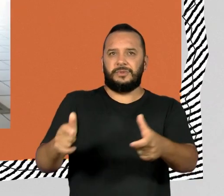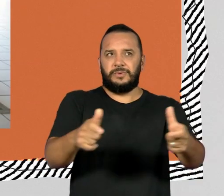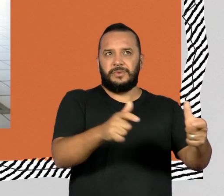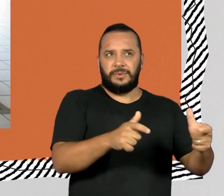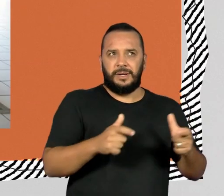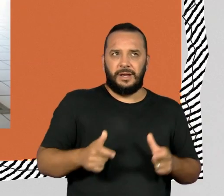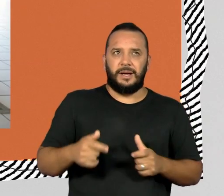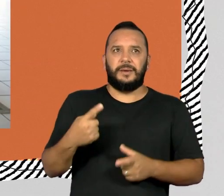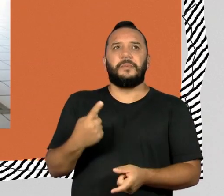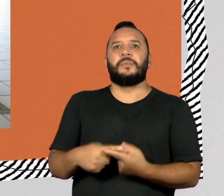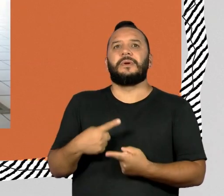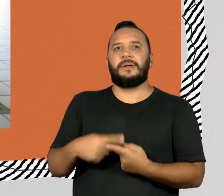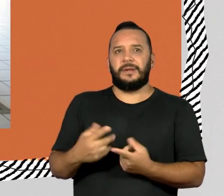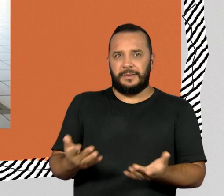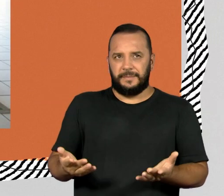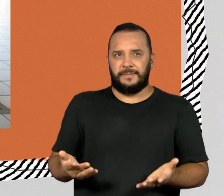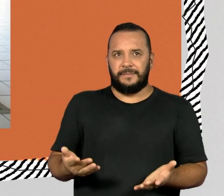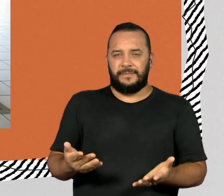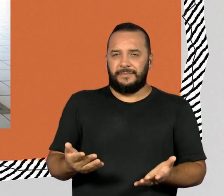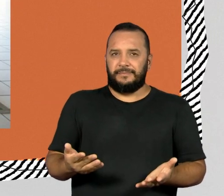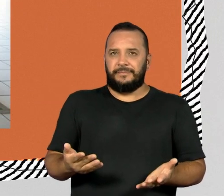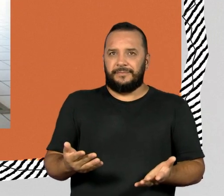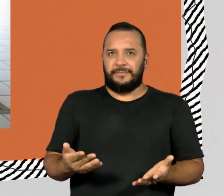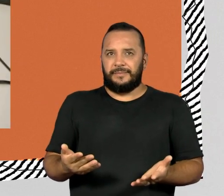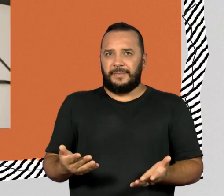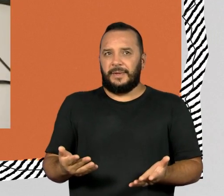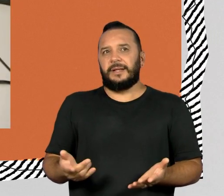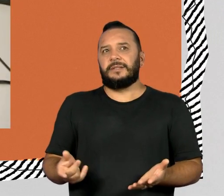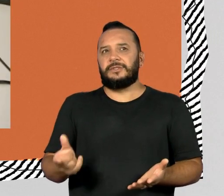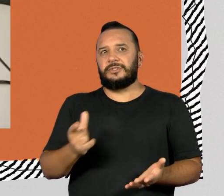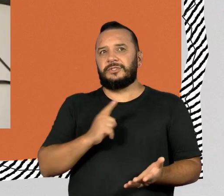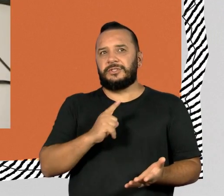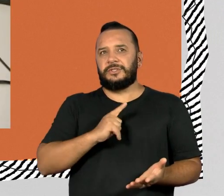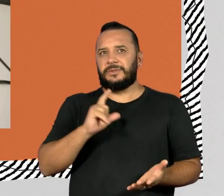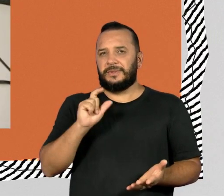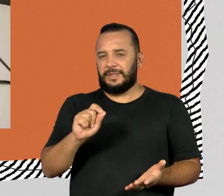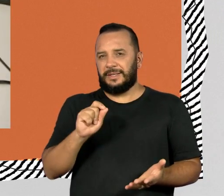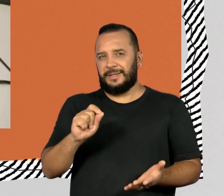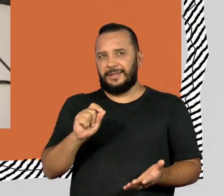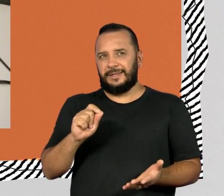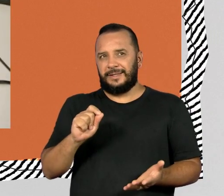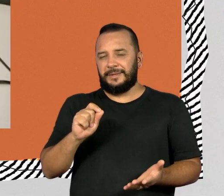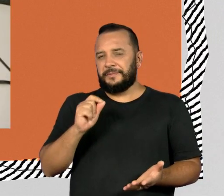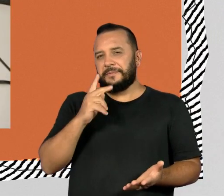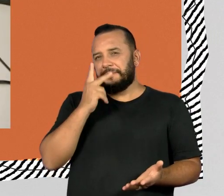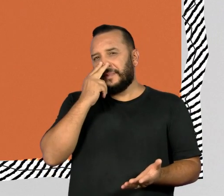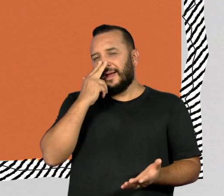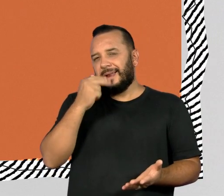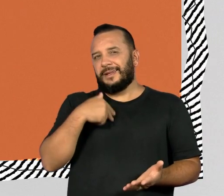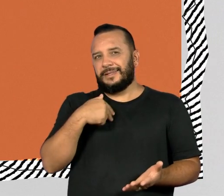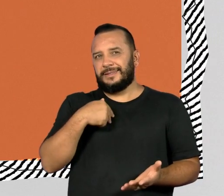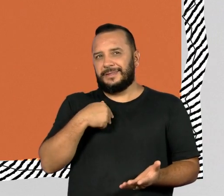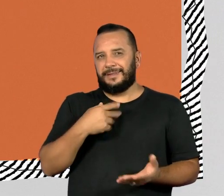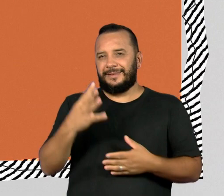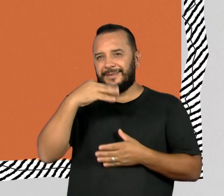quê? Porque ela tinha essa mistura de uma